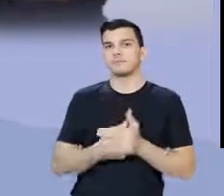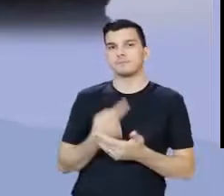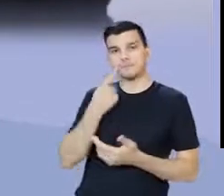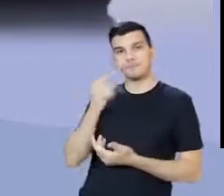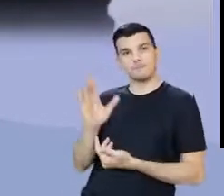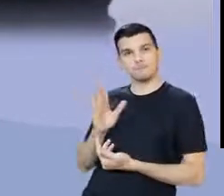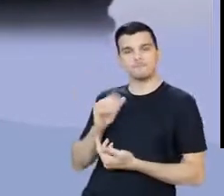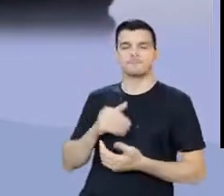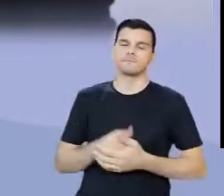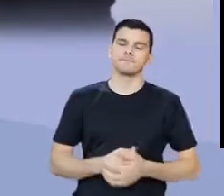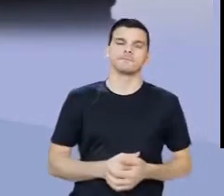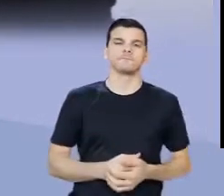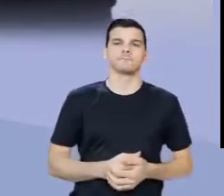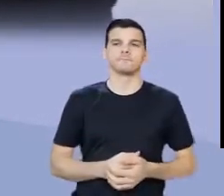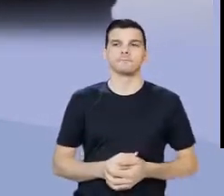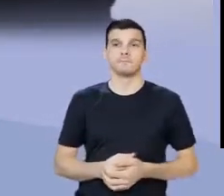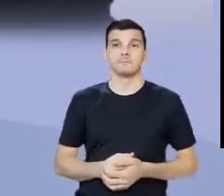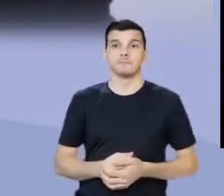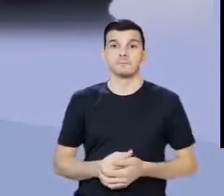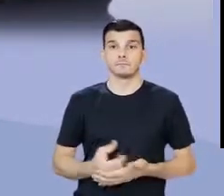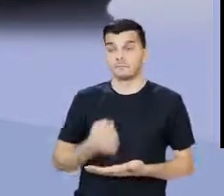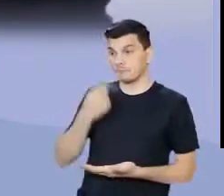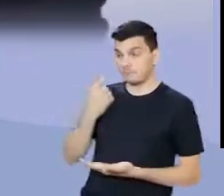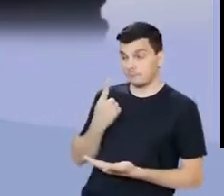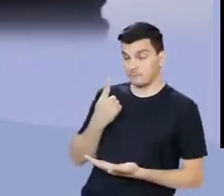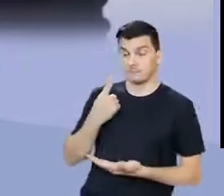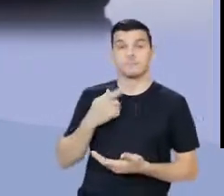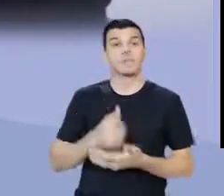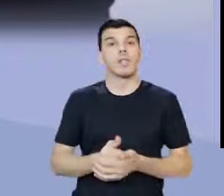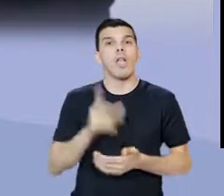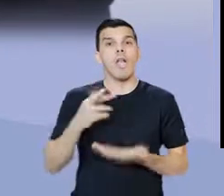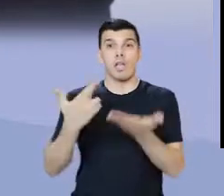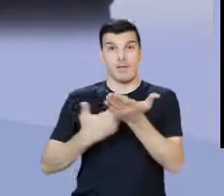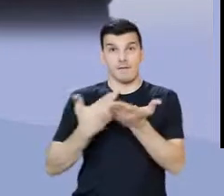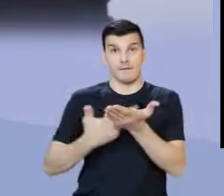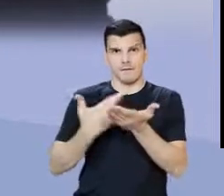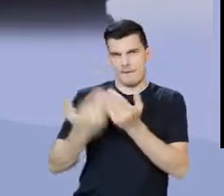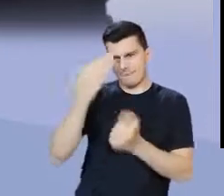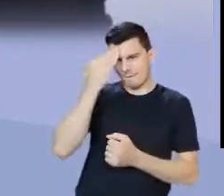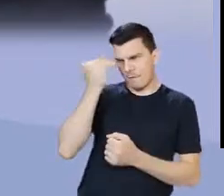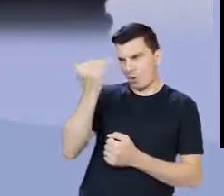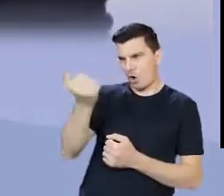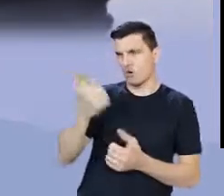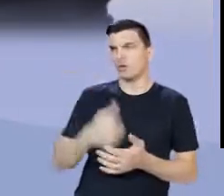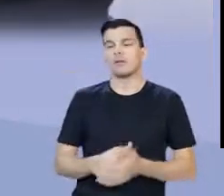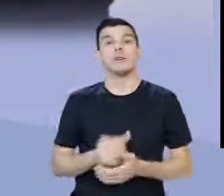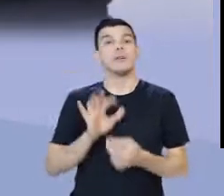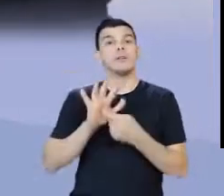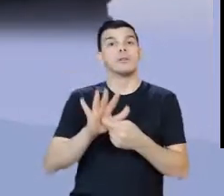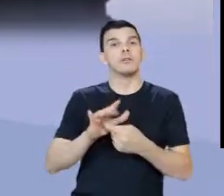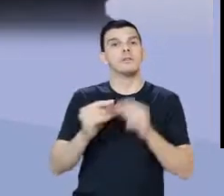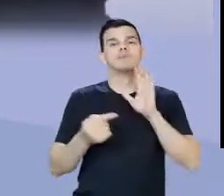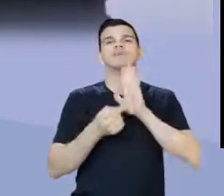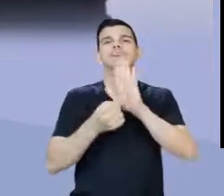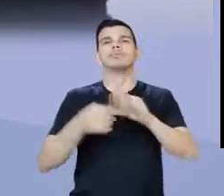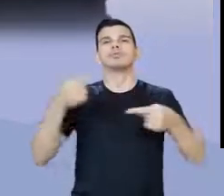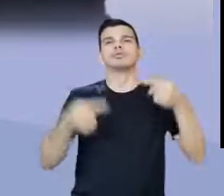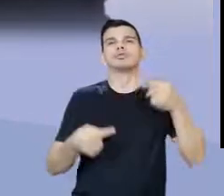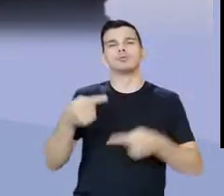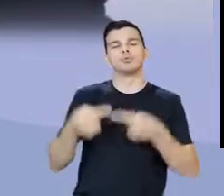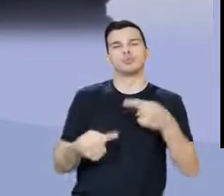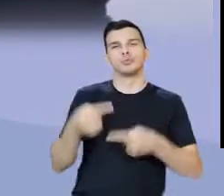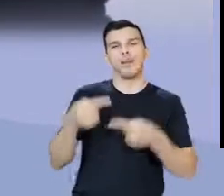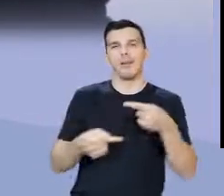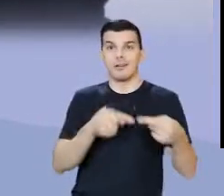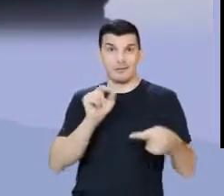manchetes, como eu posso mostrar algumas para vocês. Bom, aí, ó, essa manchete aí é uma revista famosa da época em que trazia lá